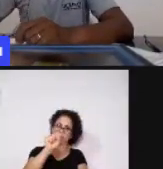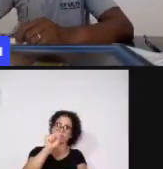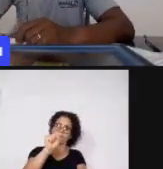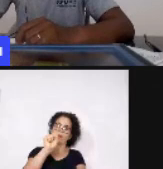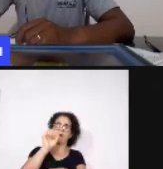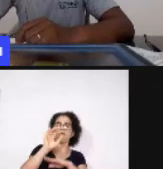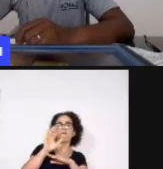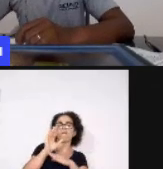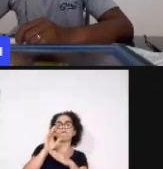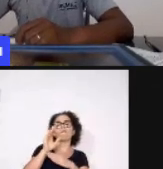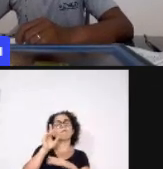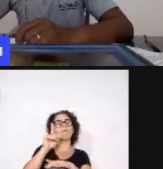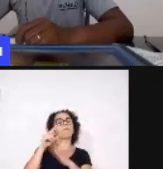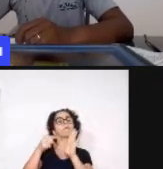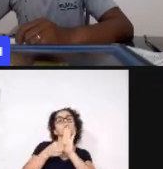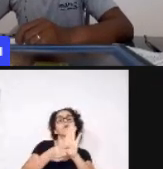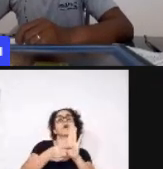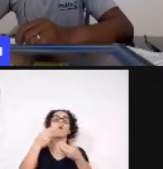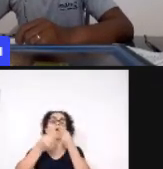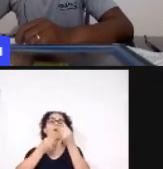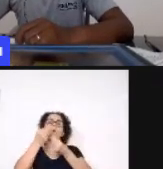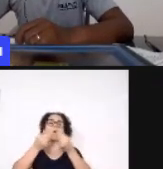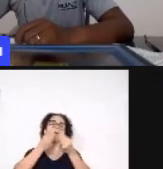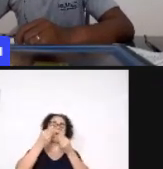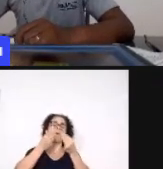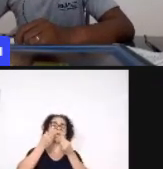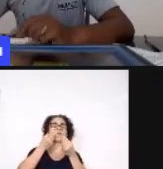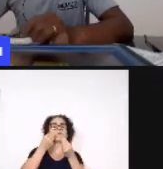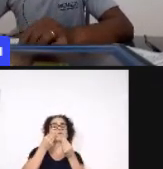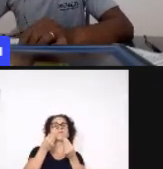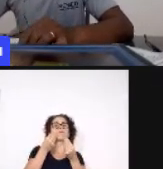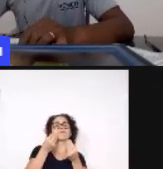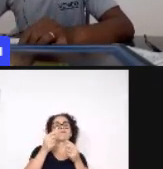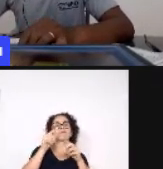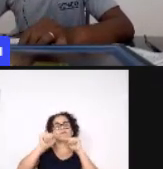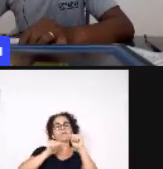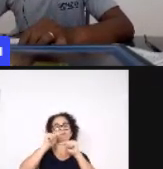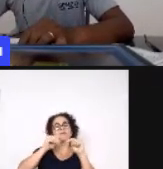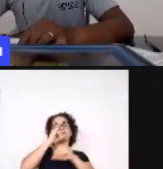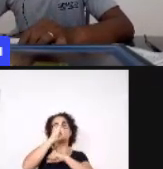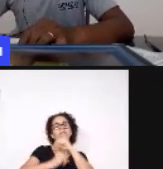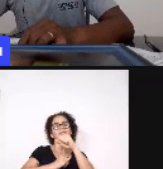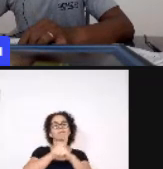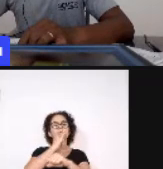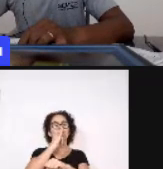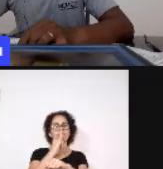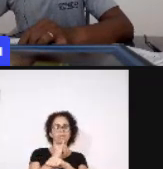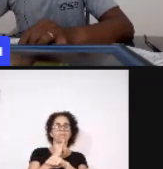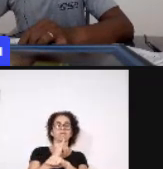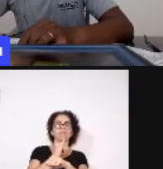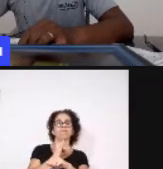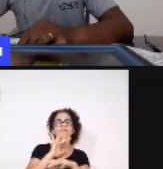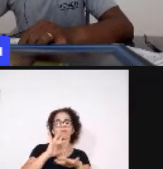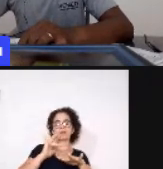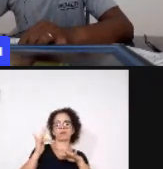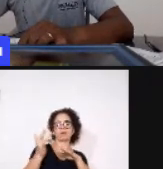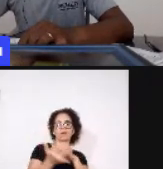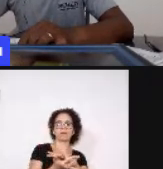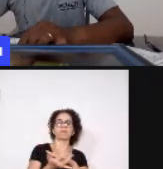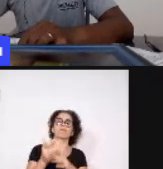vocês e um grande abraço. Ô, professor Carlos, obrigado pelas